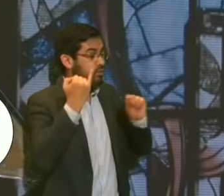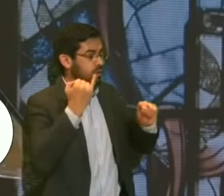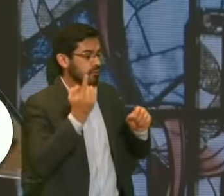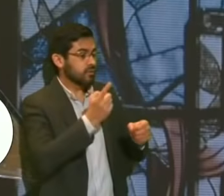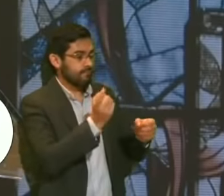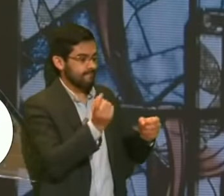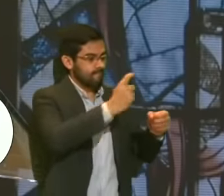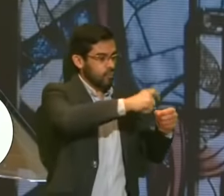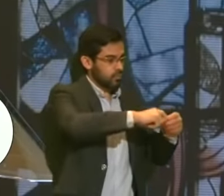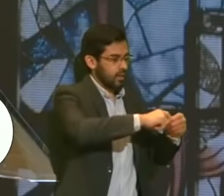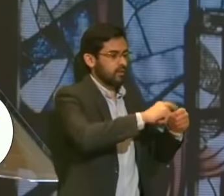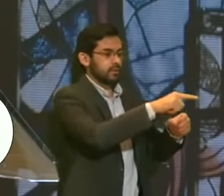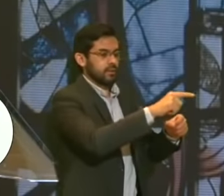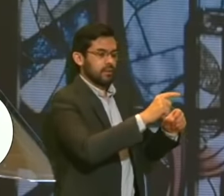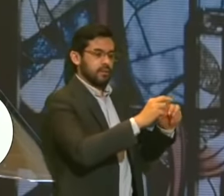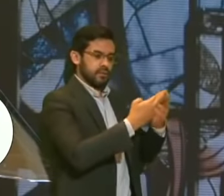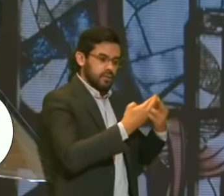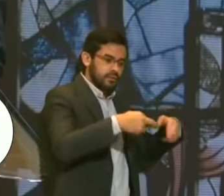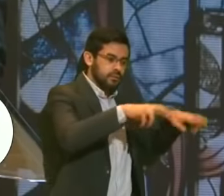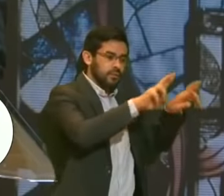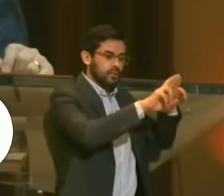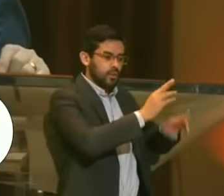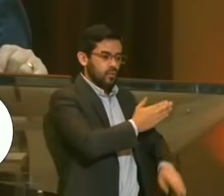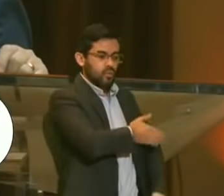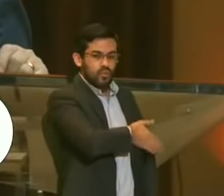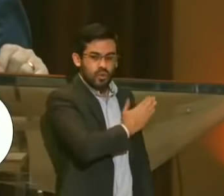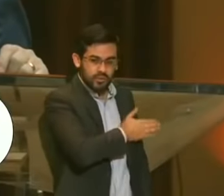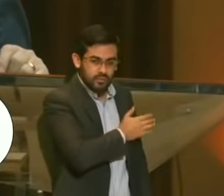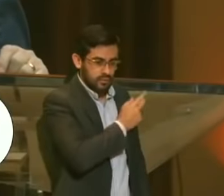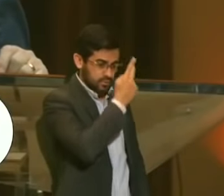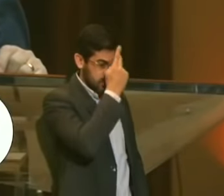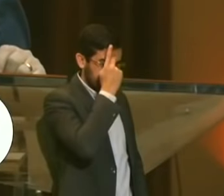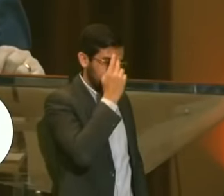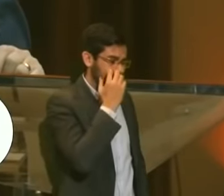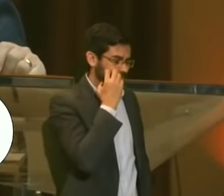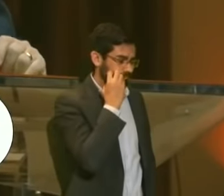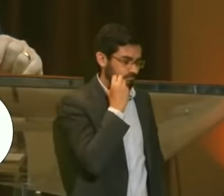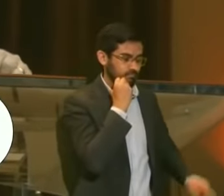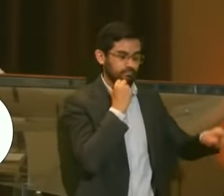voltar para sua casa e restaurar o coração das pessoas que você machucou.